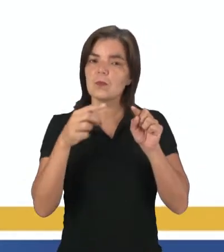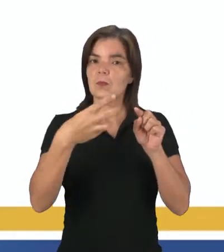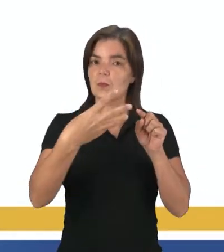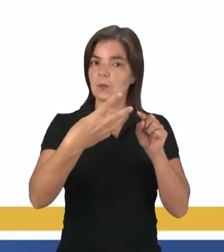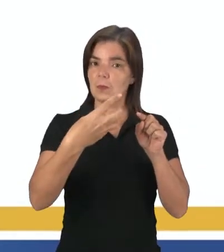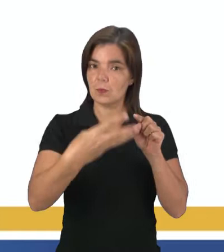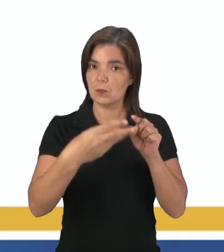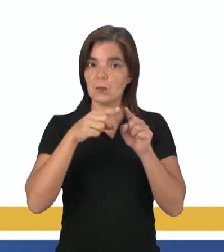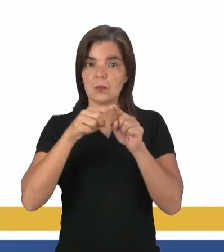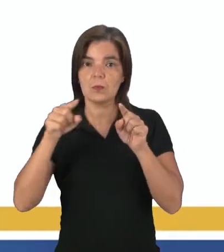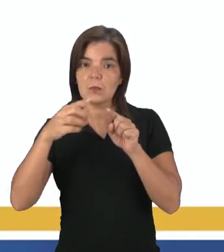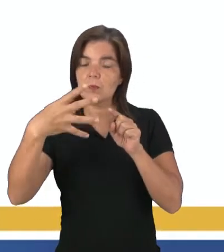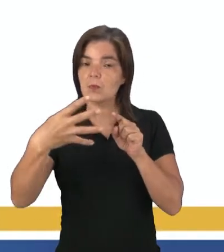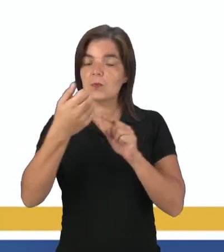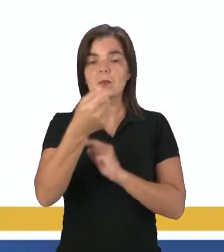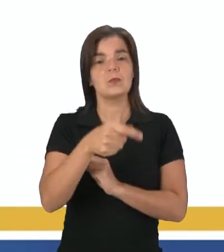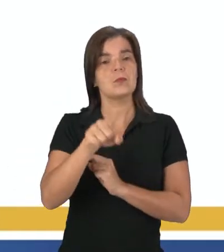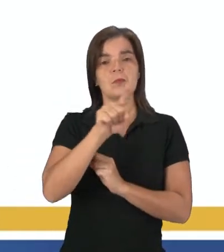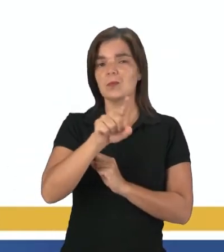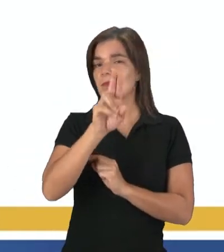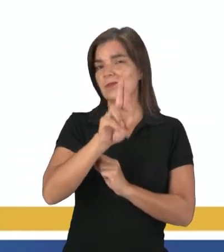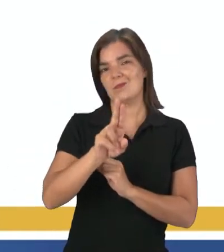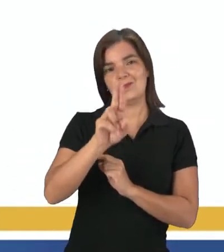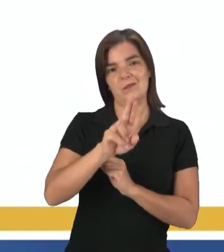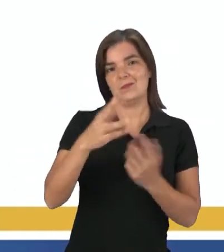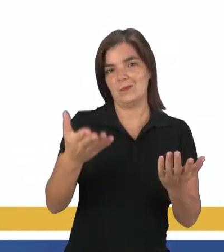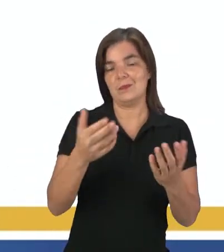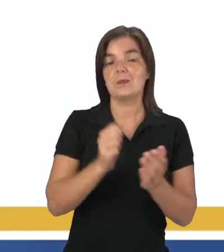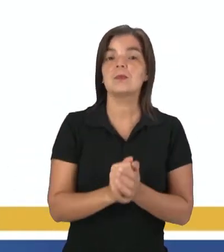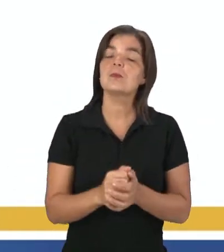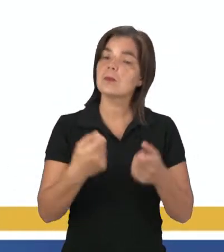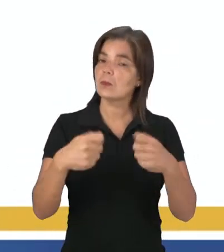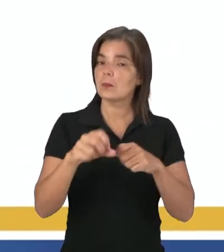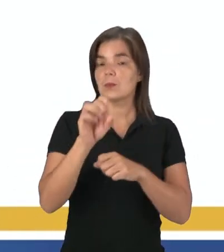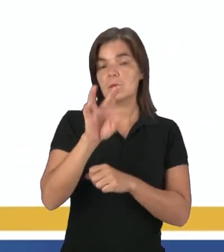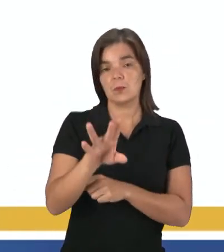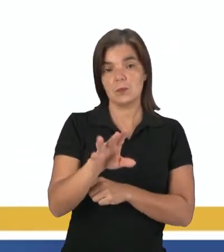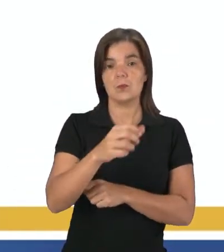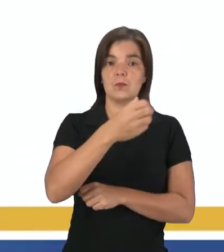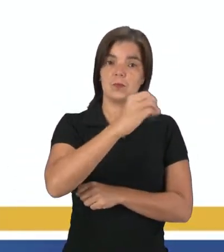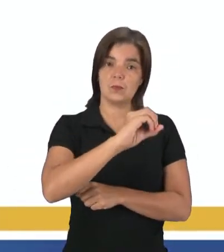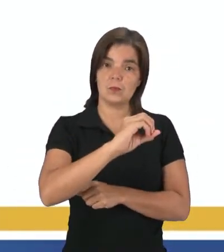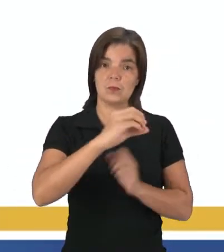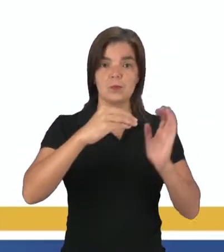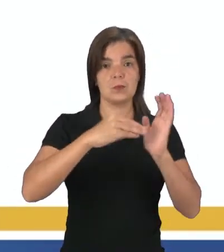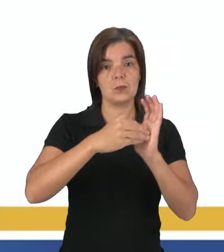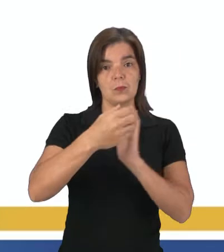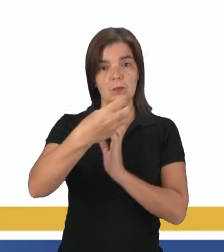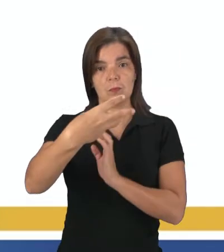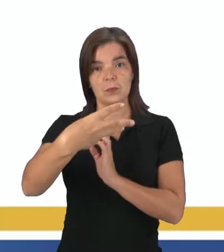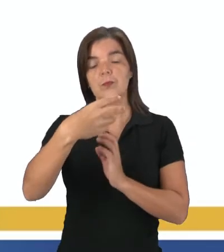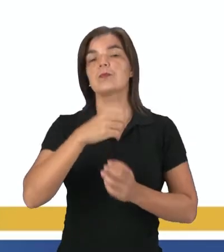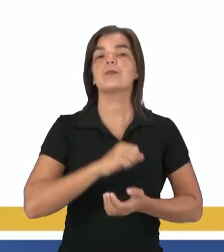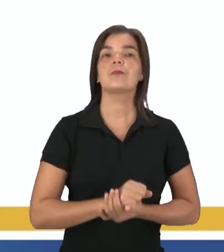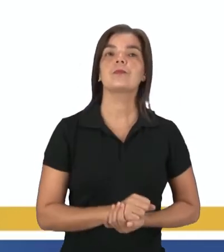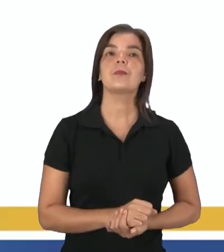e 4, ele não seria utilizado para nada. Então, eu utilizei apenas do 0 até o